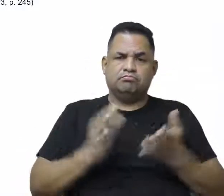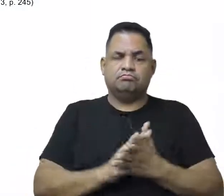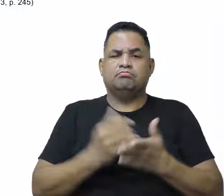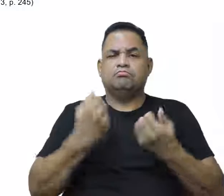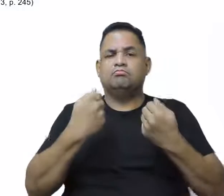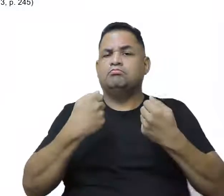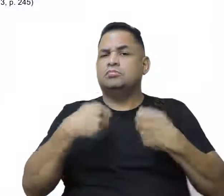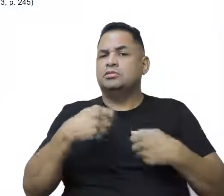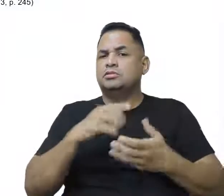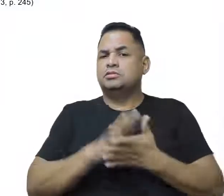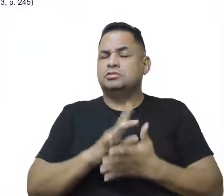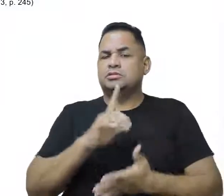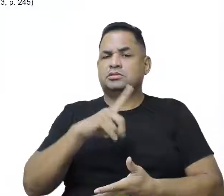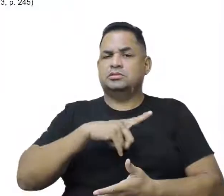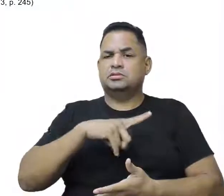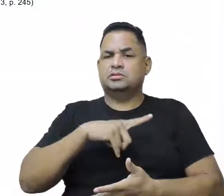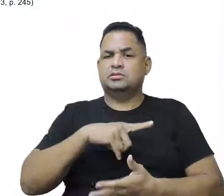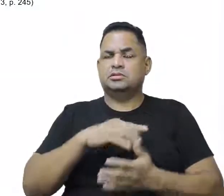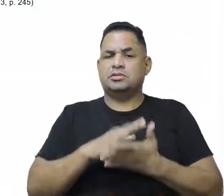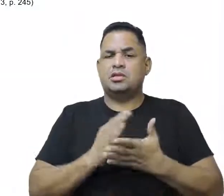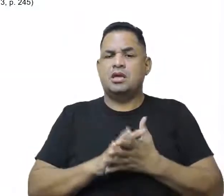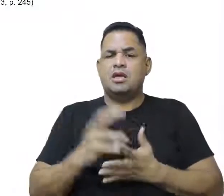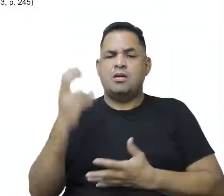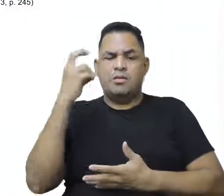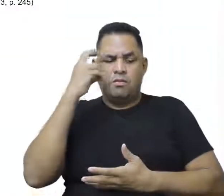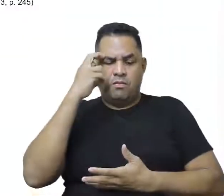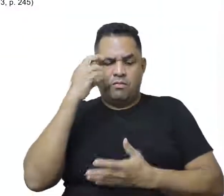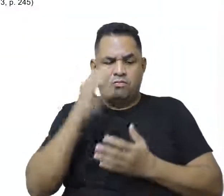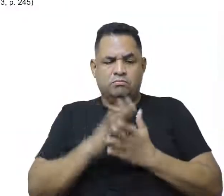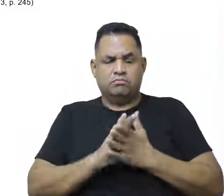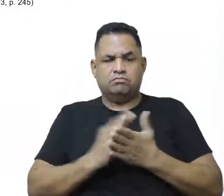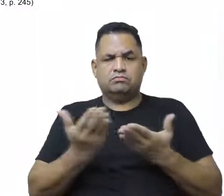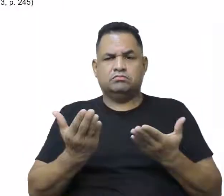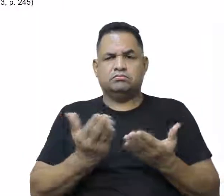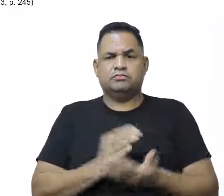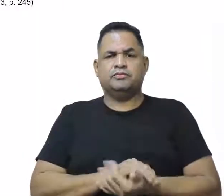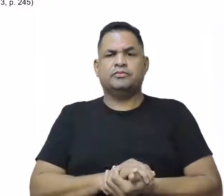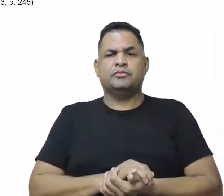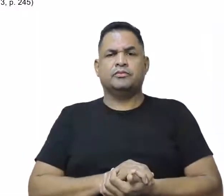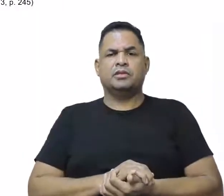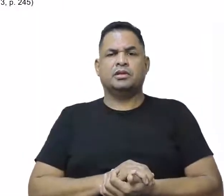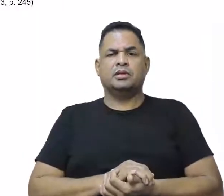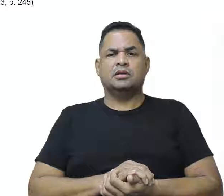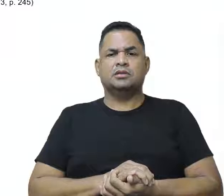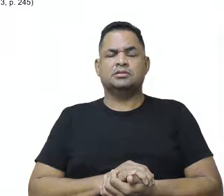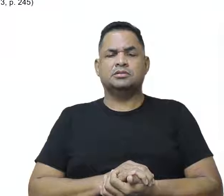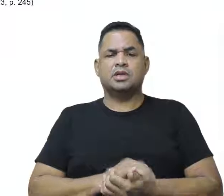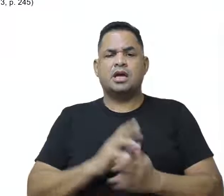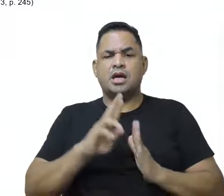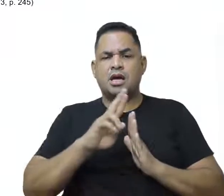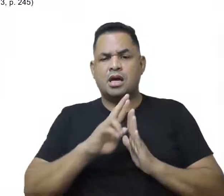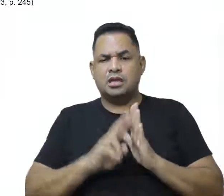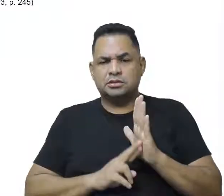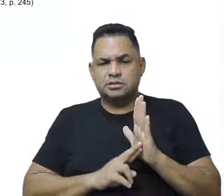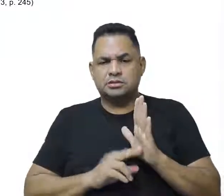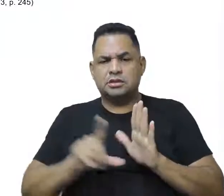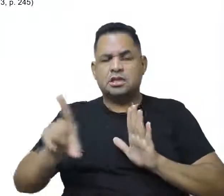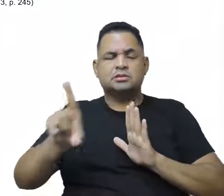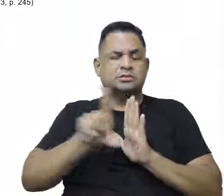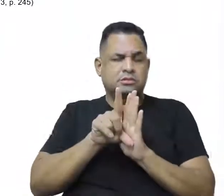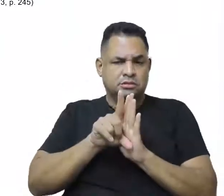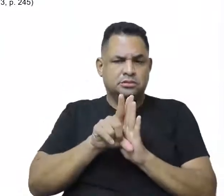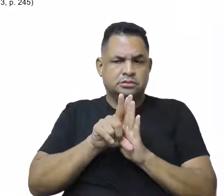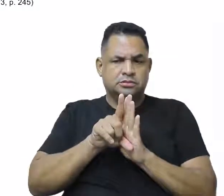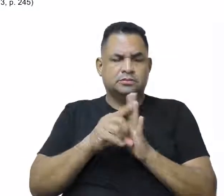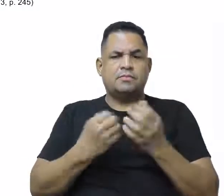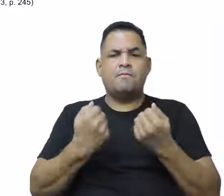ter. Então, a cultura, ela define, inclusive, as normas, as legislações